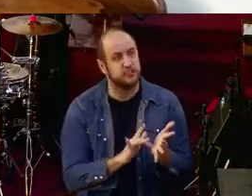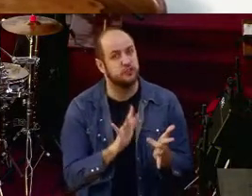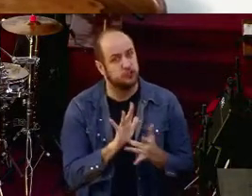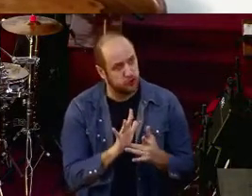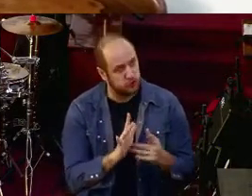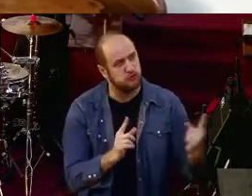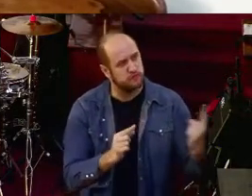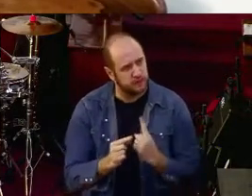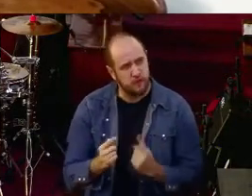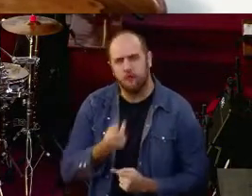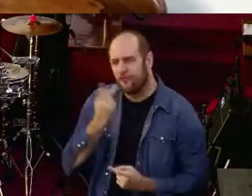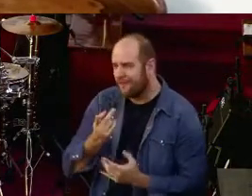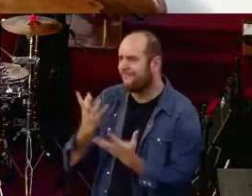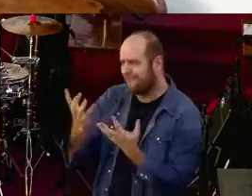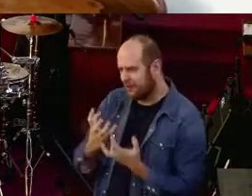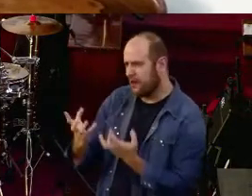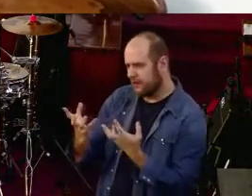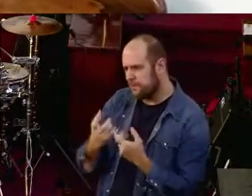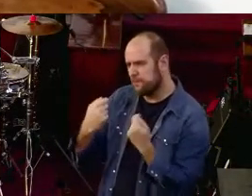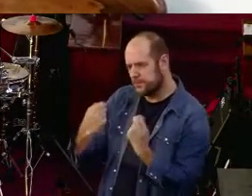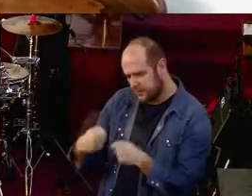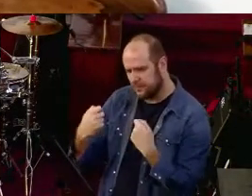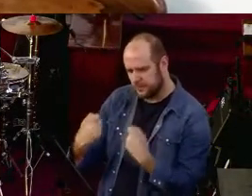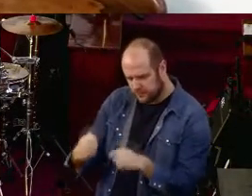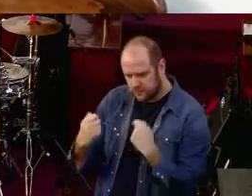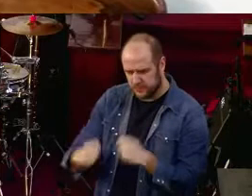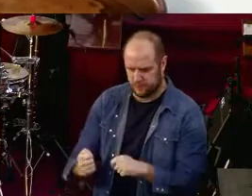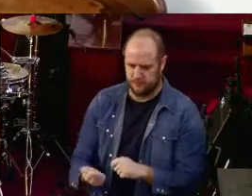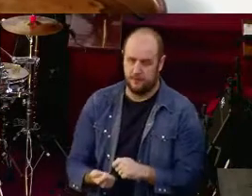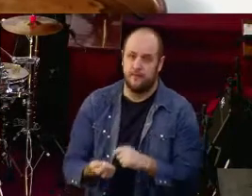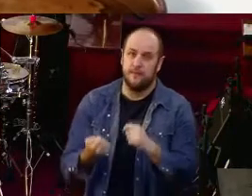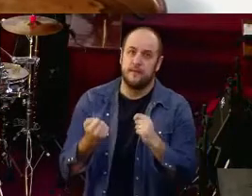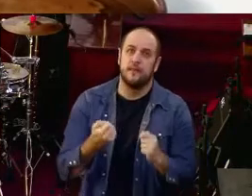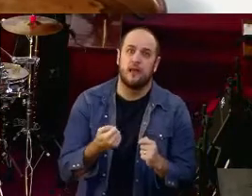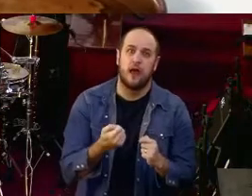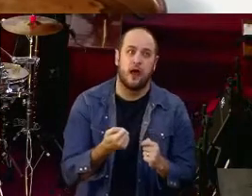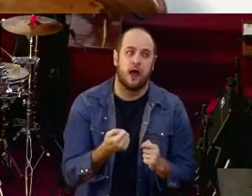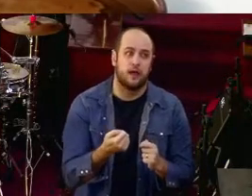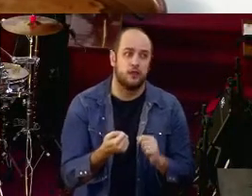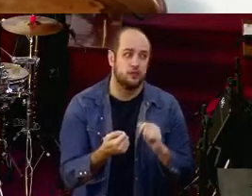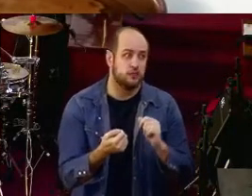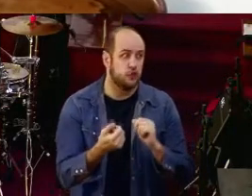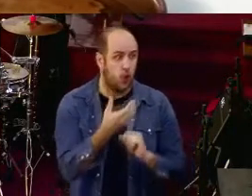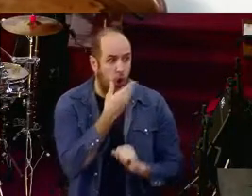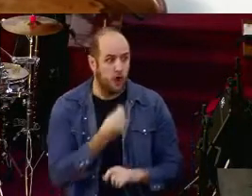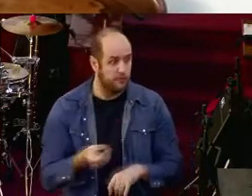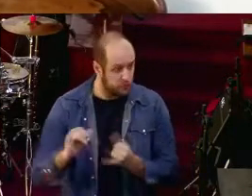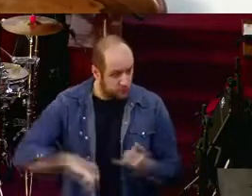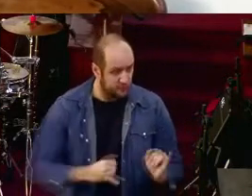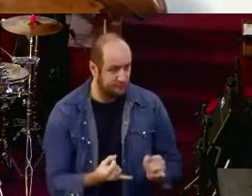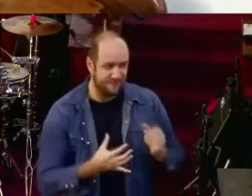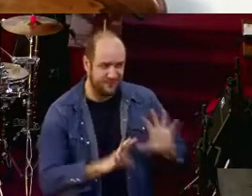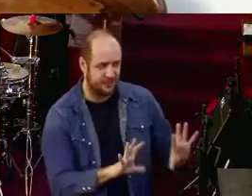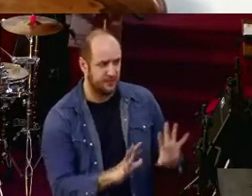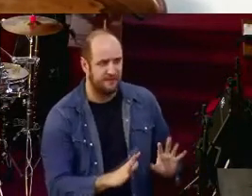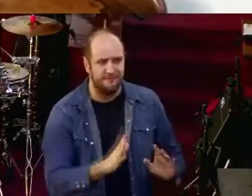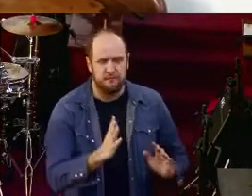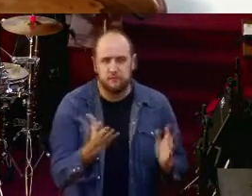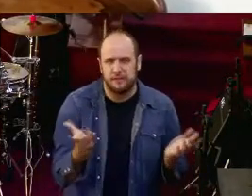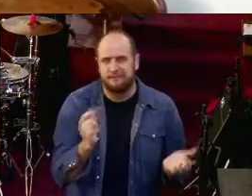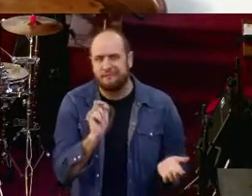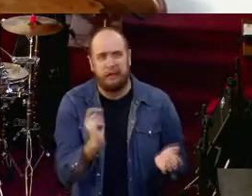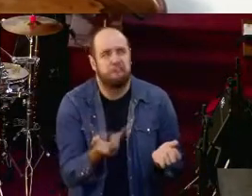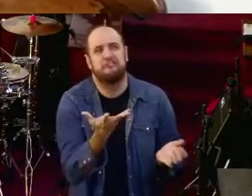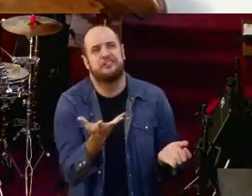em ser batizado, tendo o batizante não querendo batizá-lo, é porque devia ter algum motivo muito